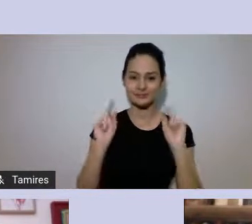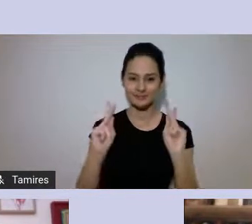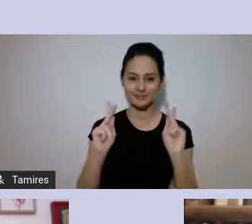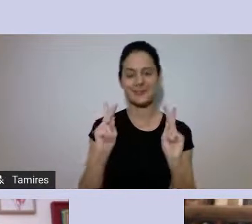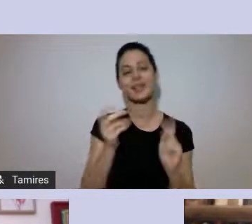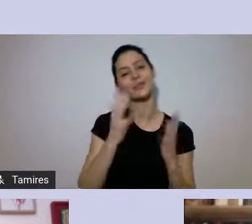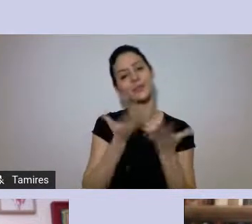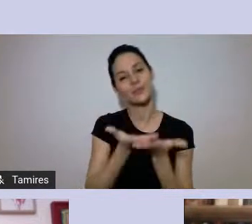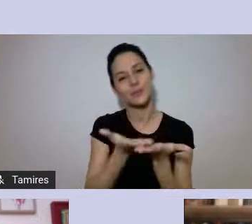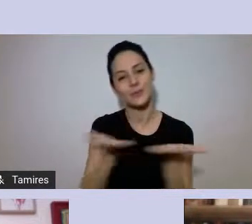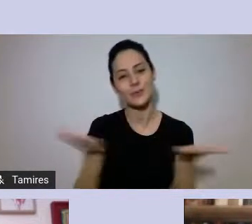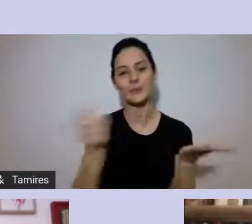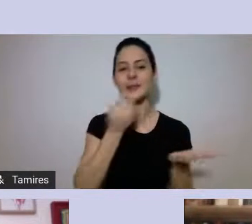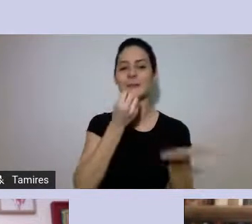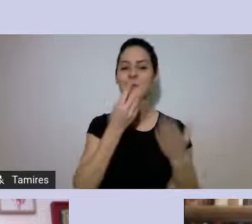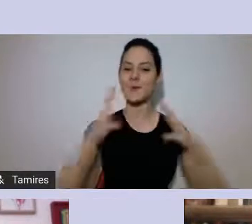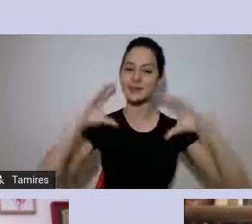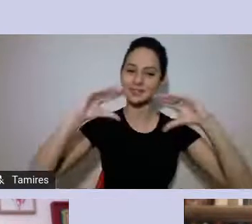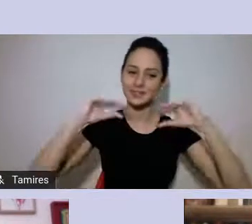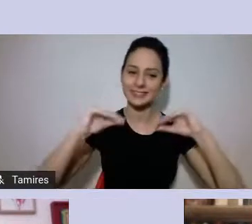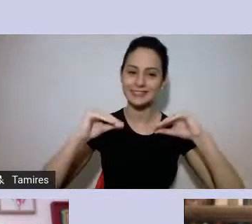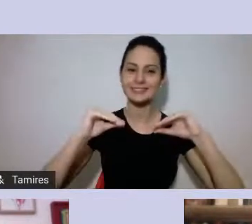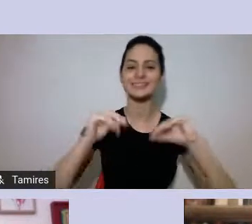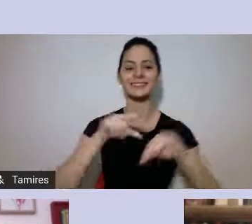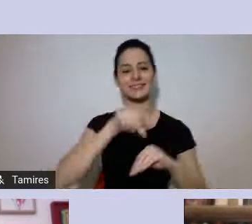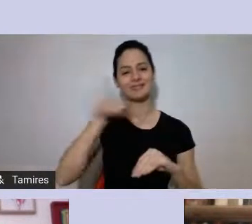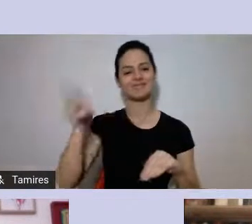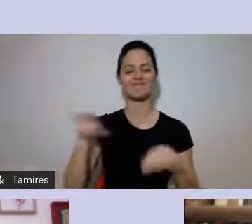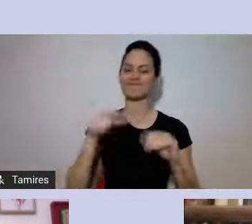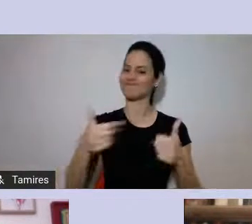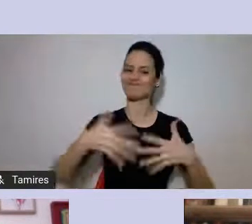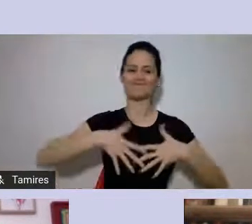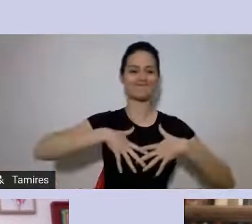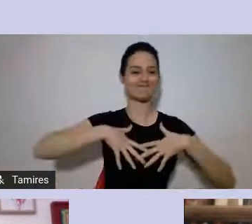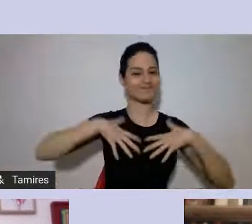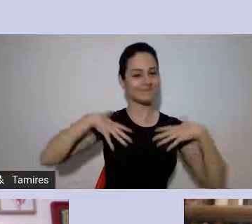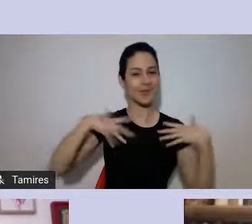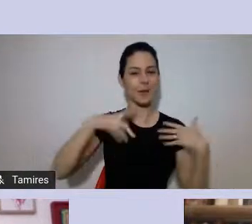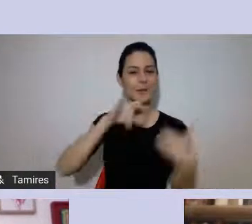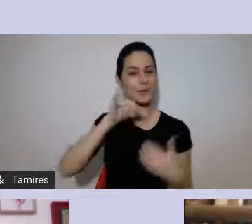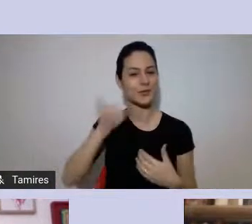todos uma boa noite e que seja extremamente proveitosa